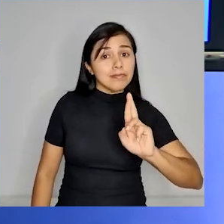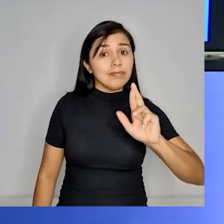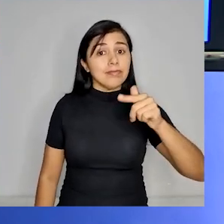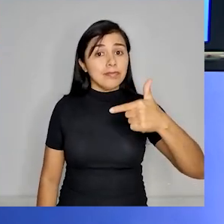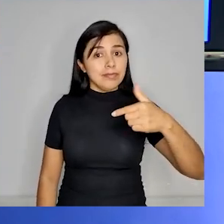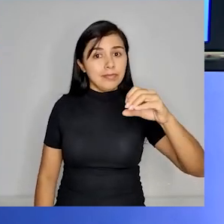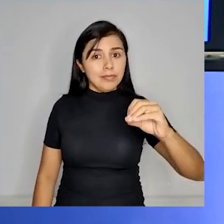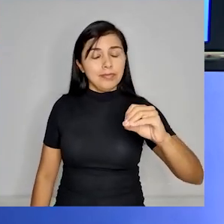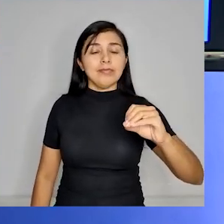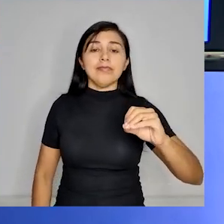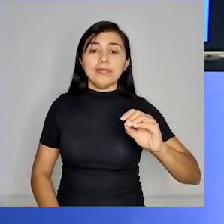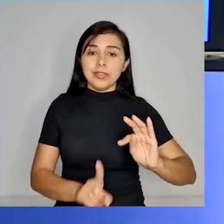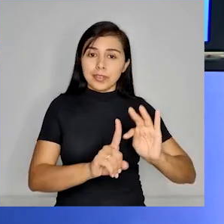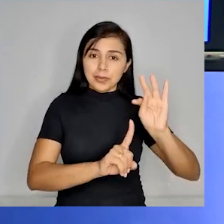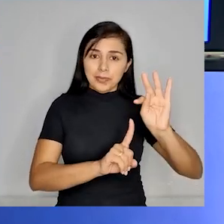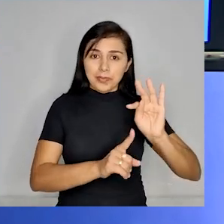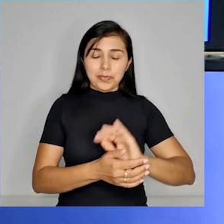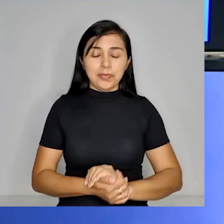graus Celsius.